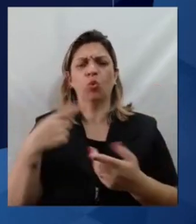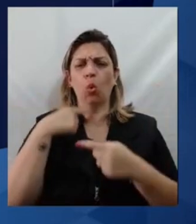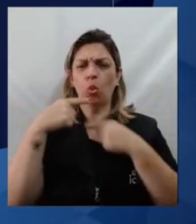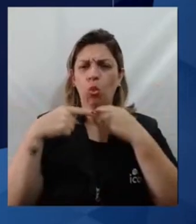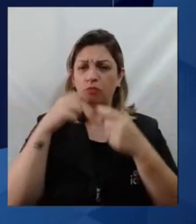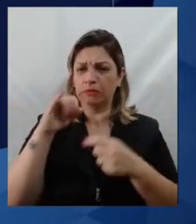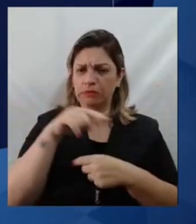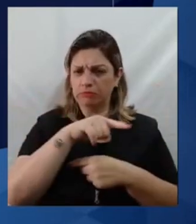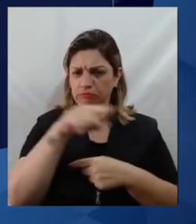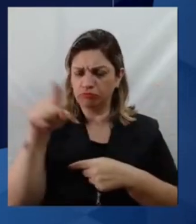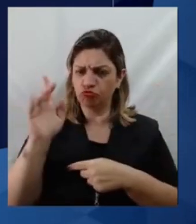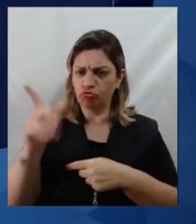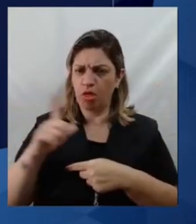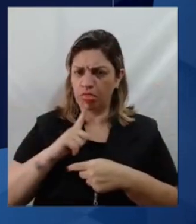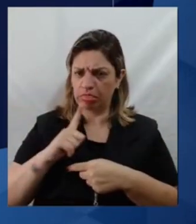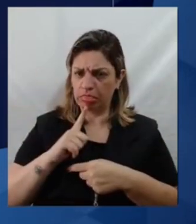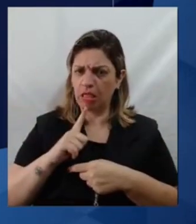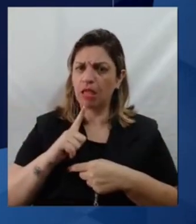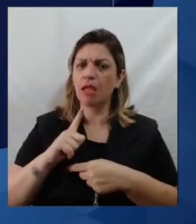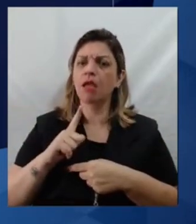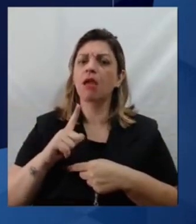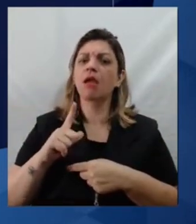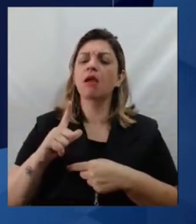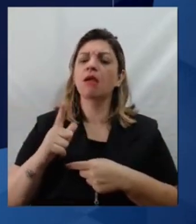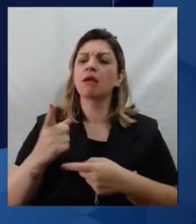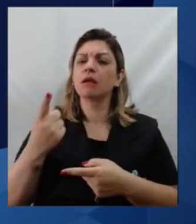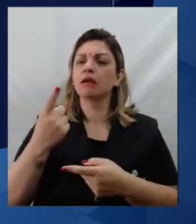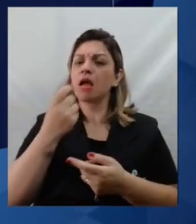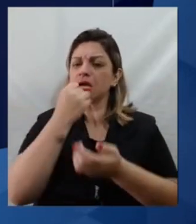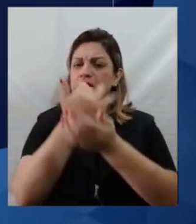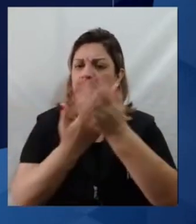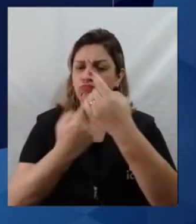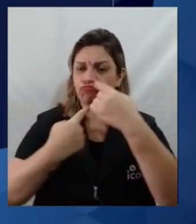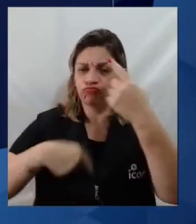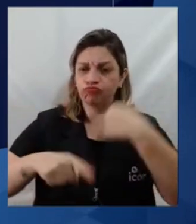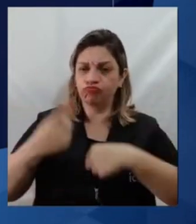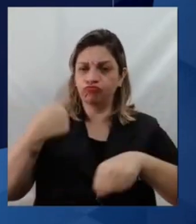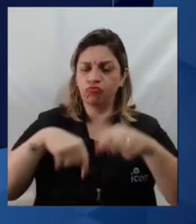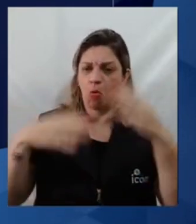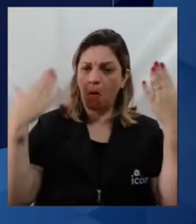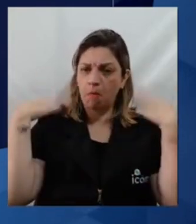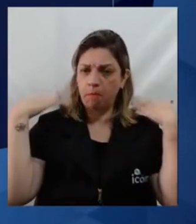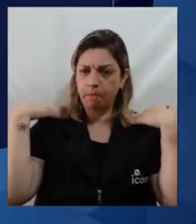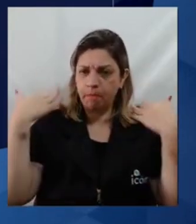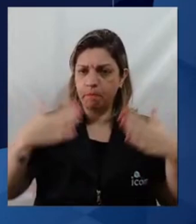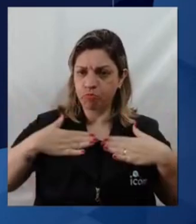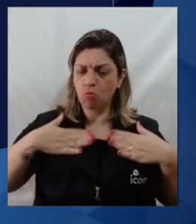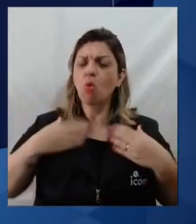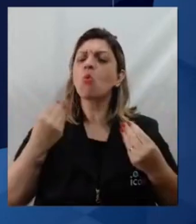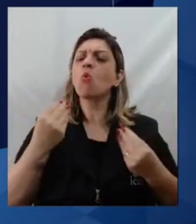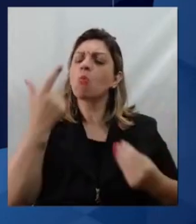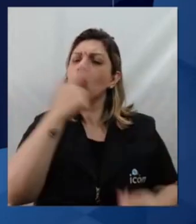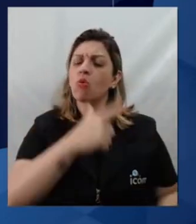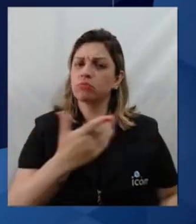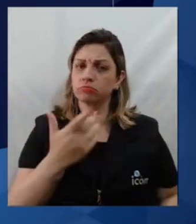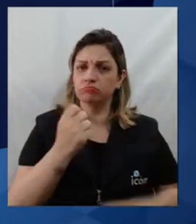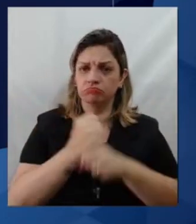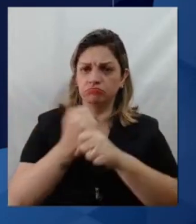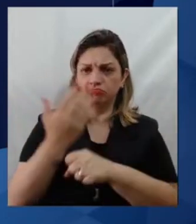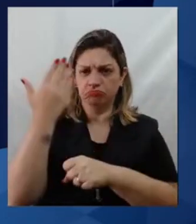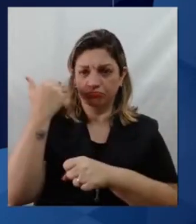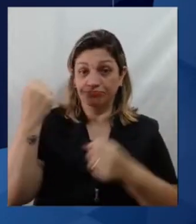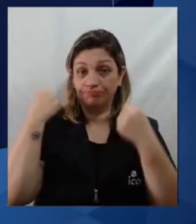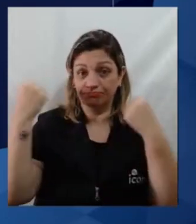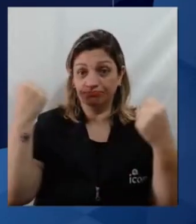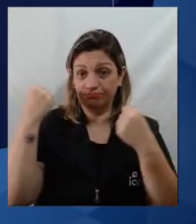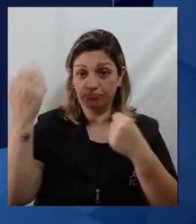uma resistência à passagem do sangue para os pulmões, como que eles iam suprir essa necessidade? Alguns anos atrás, a atividade física ela era proibida